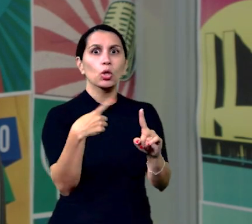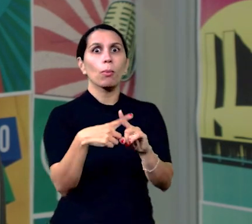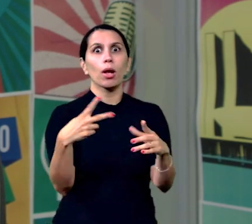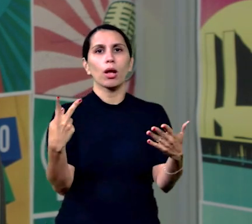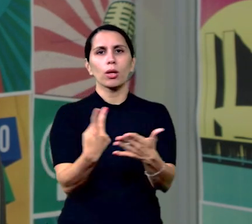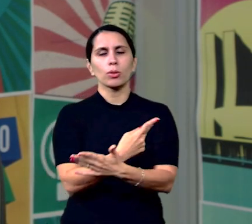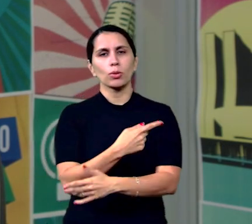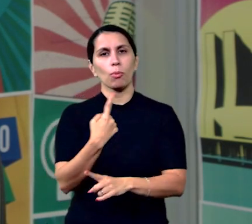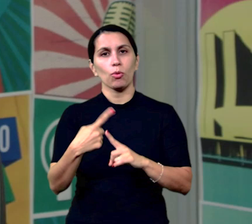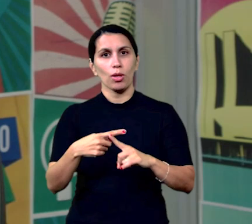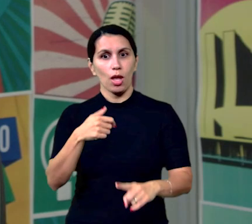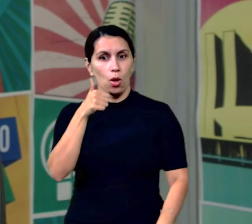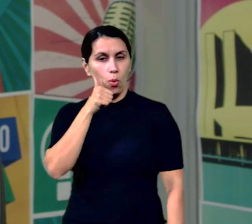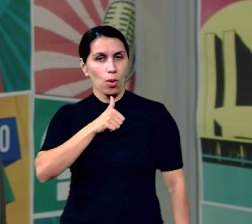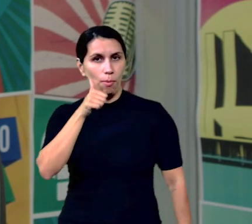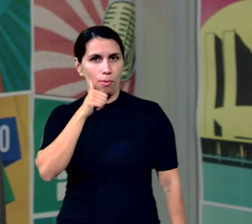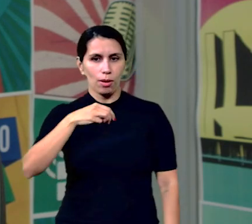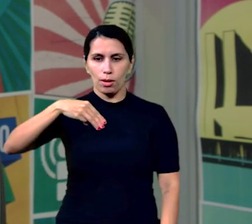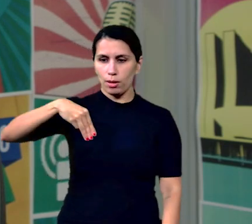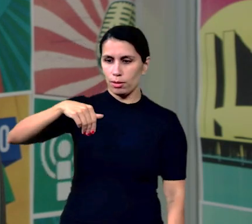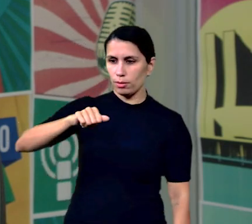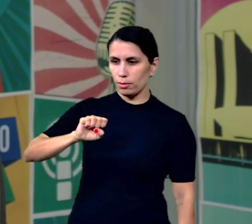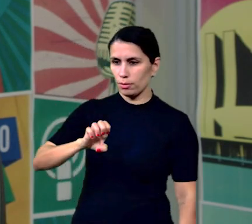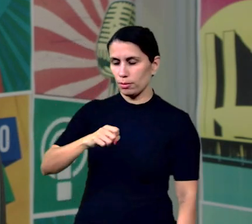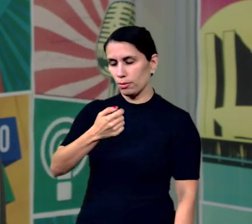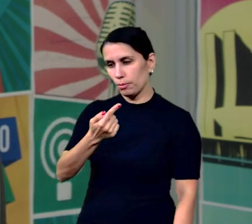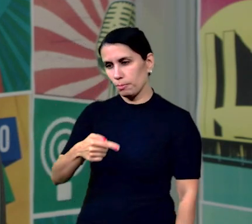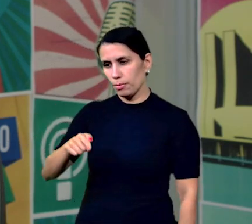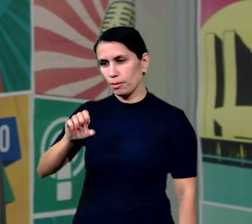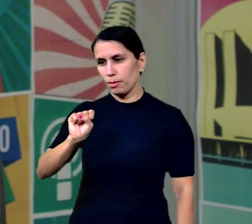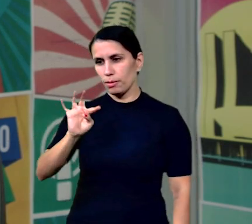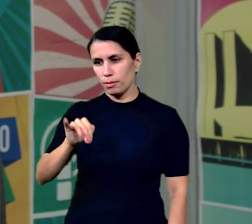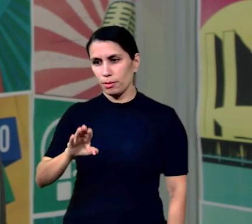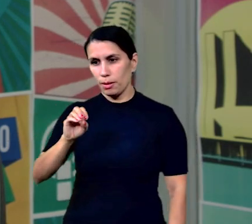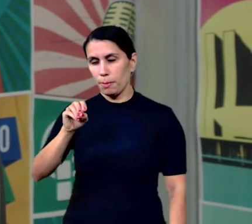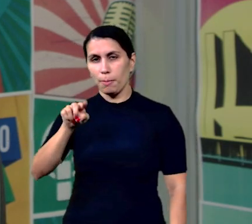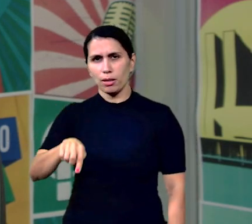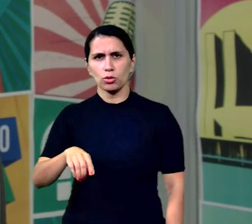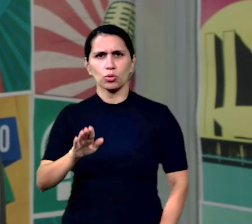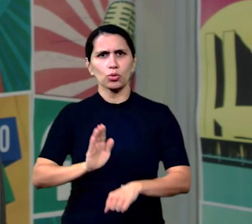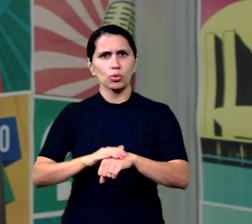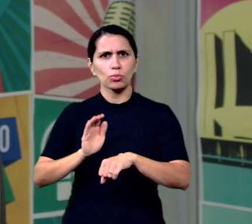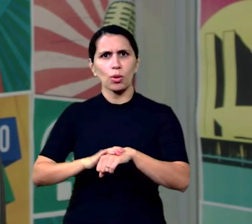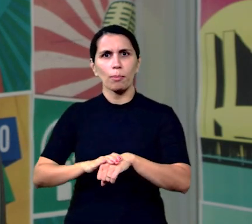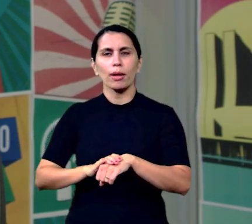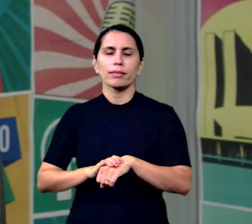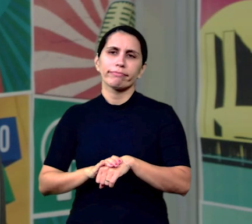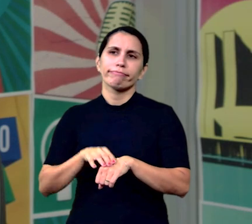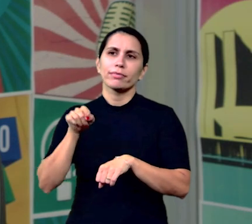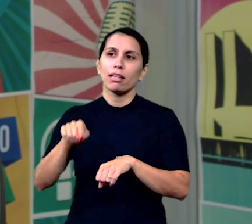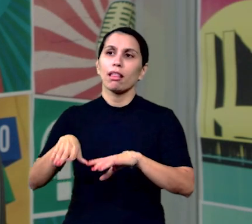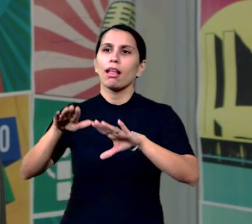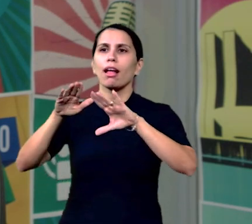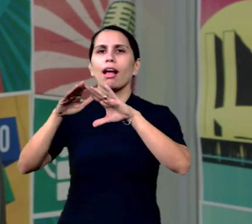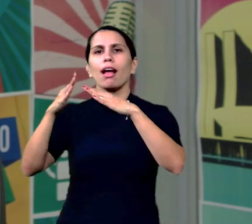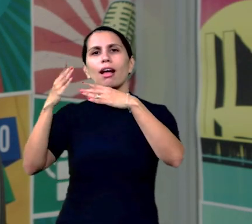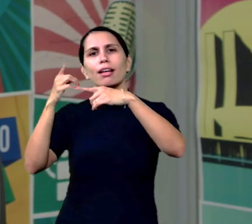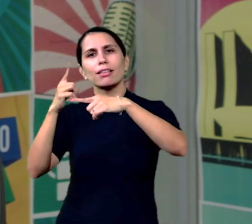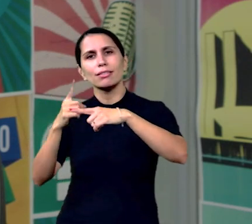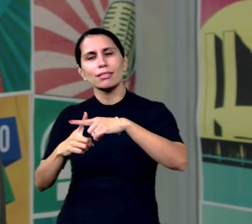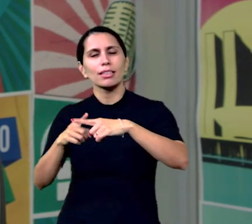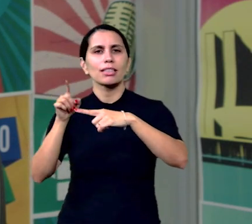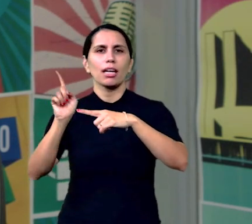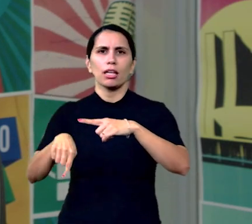porque uma mãe de santo foi sistematicamente violada em seu direito de exercer a sua religião, né, por uma igreja